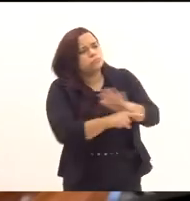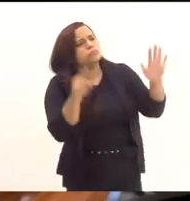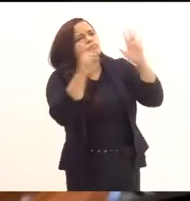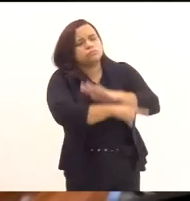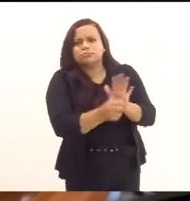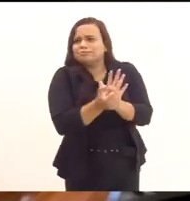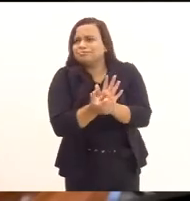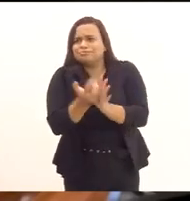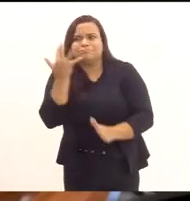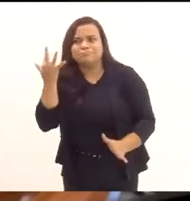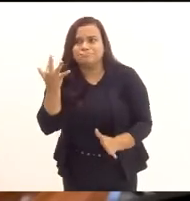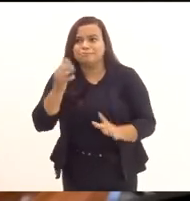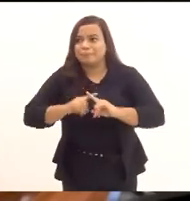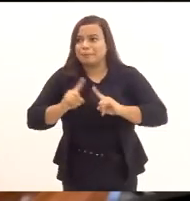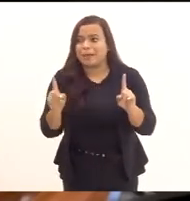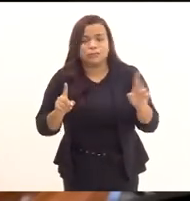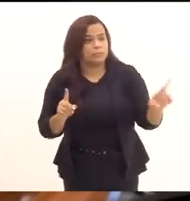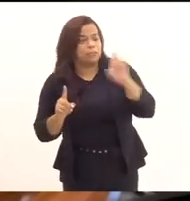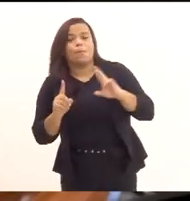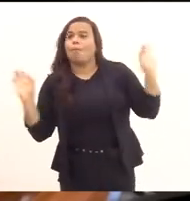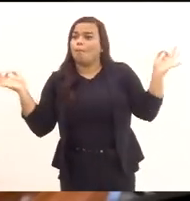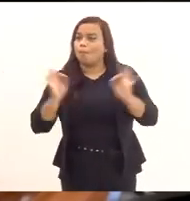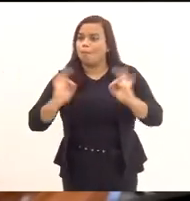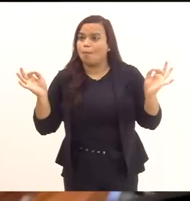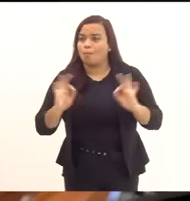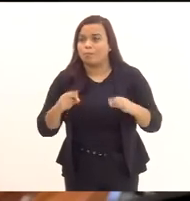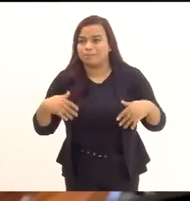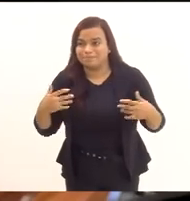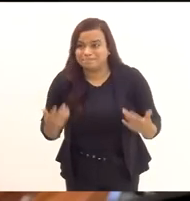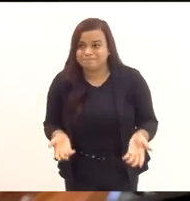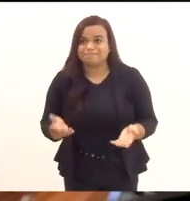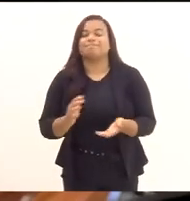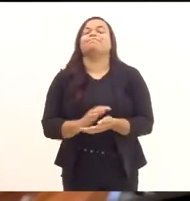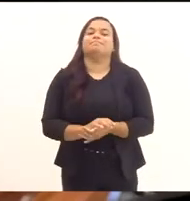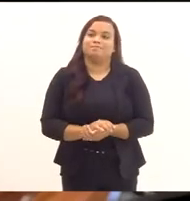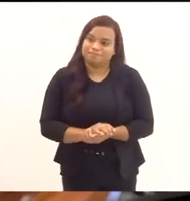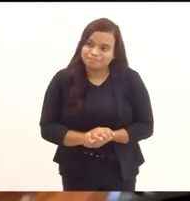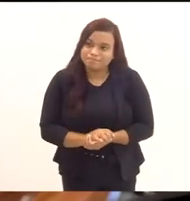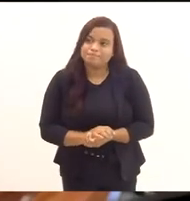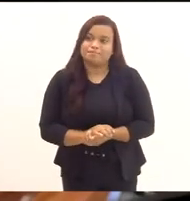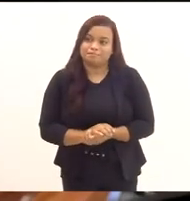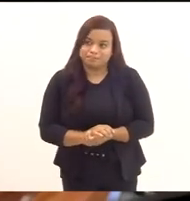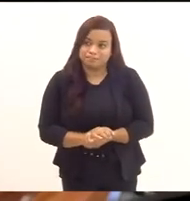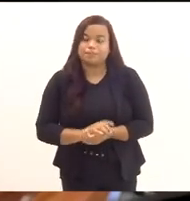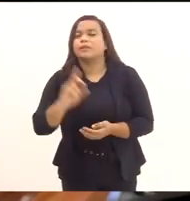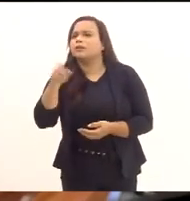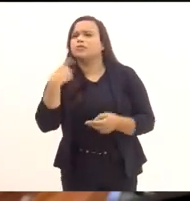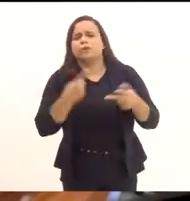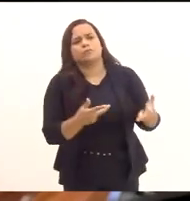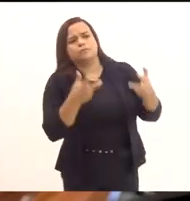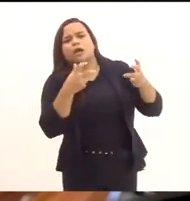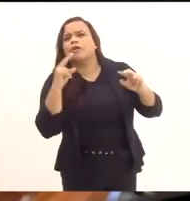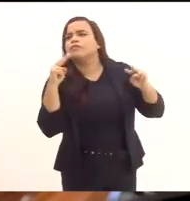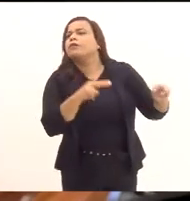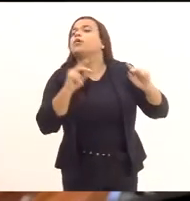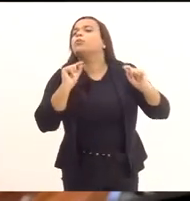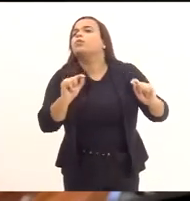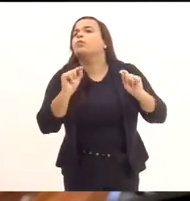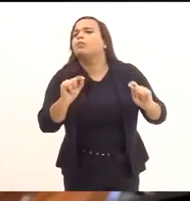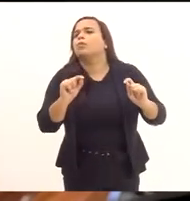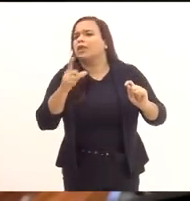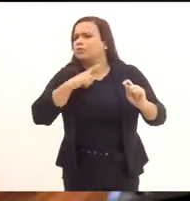empresa né não era atendido Como de fato devia nós vamos lá é